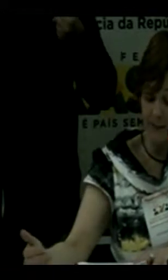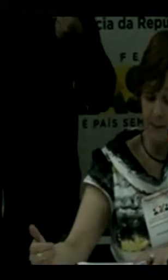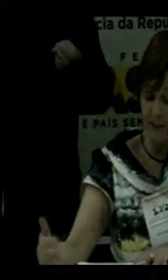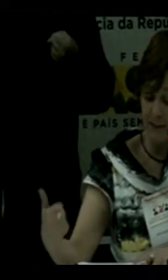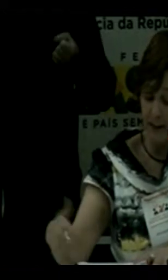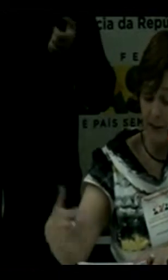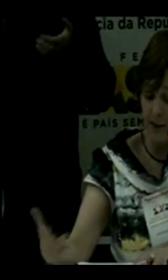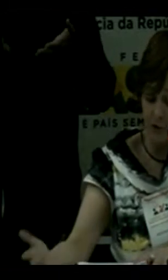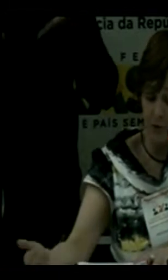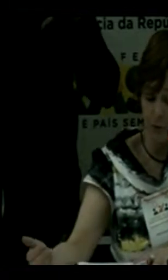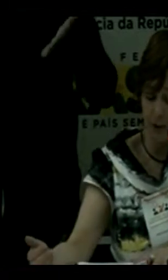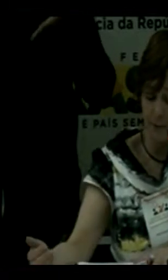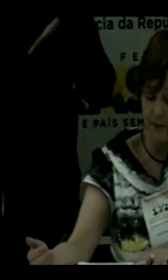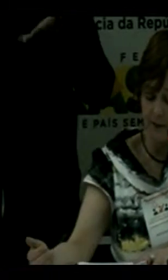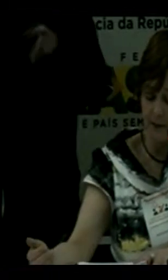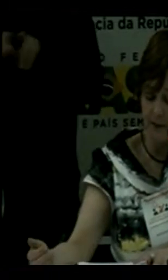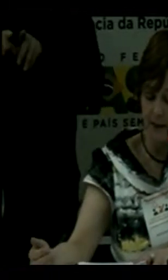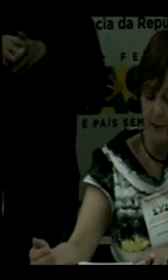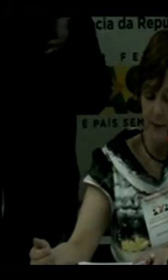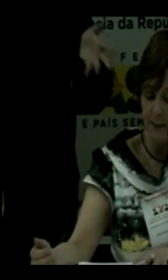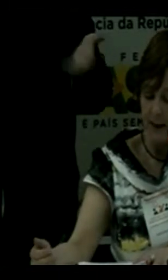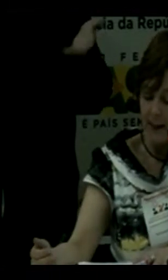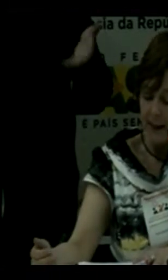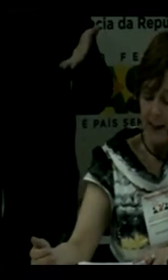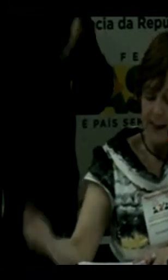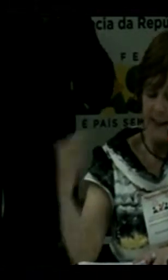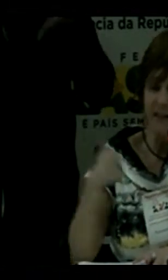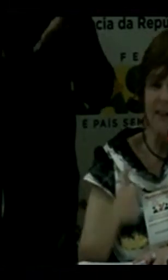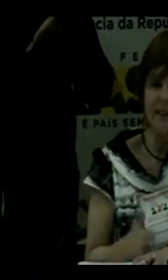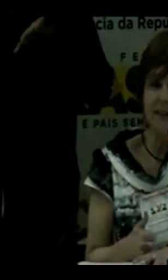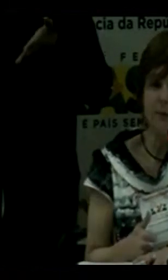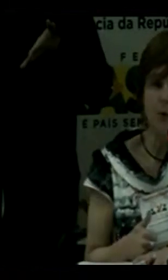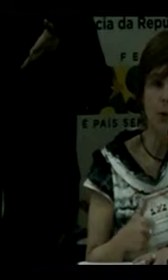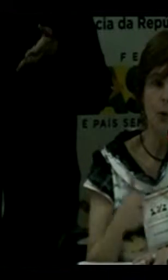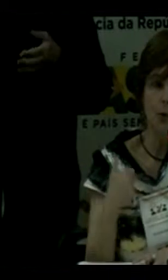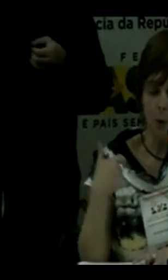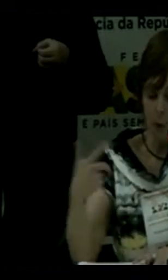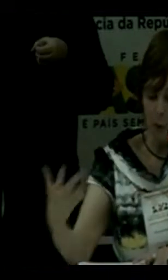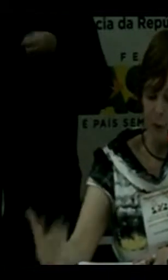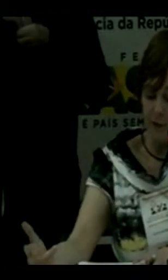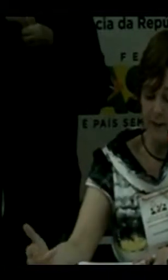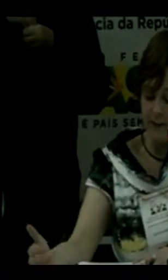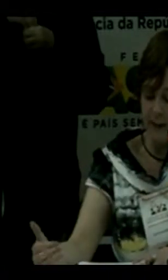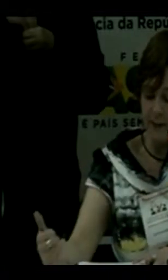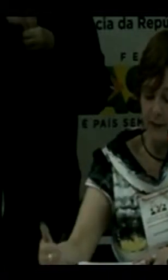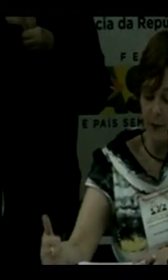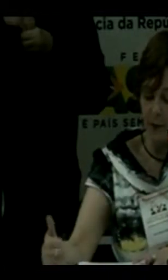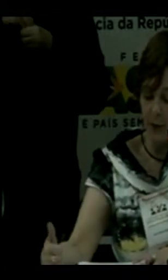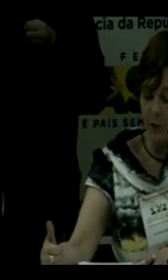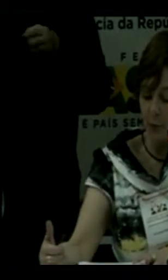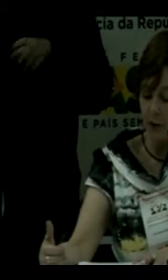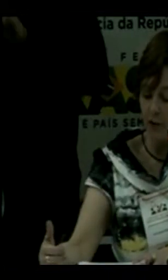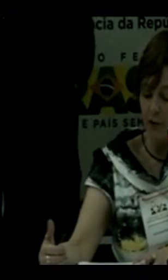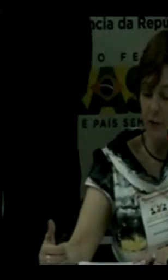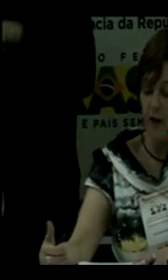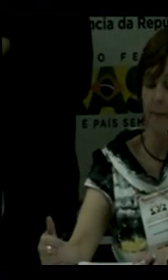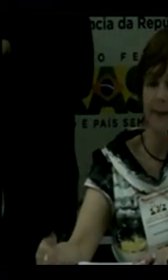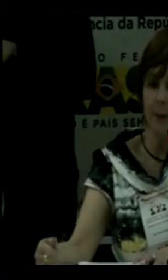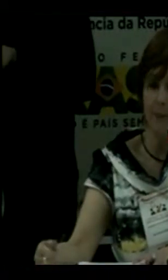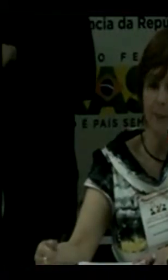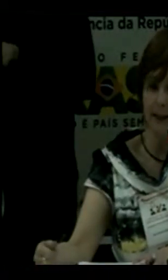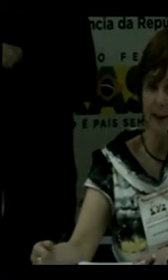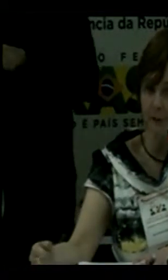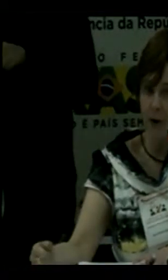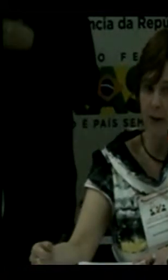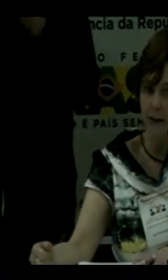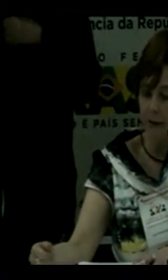a participação e estimular a participação. Inserir o Sistema Nacional de Política Social